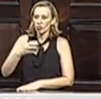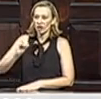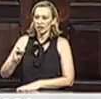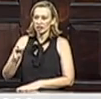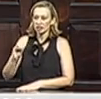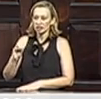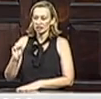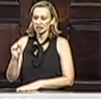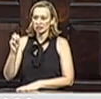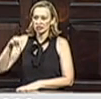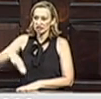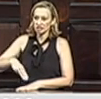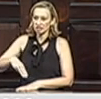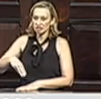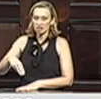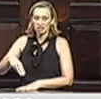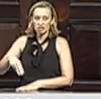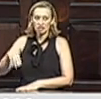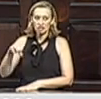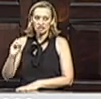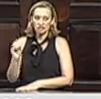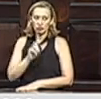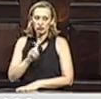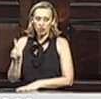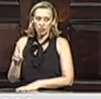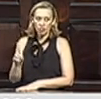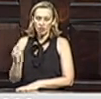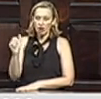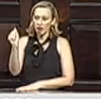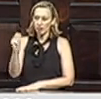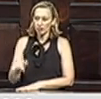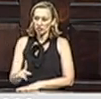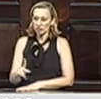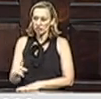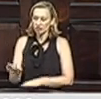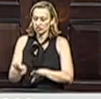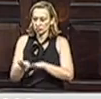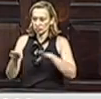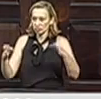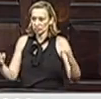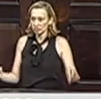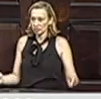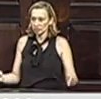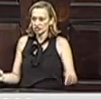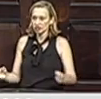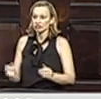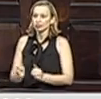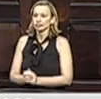O destaque número 3 foi aprovado. Há sobre a mesa